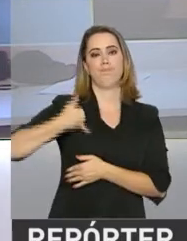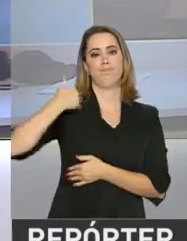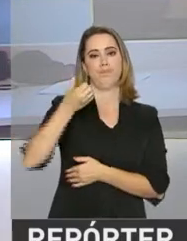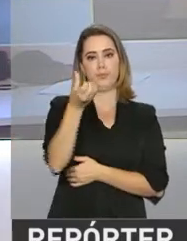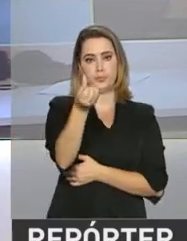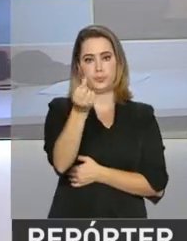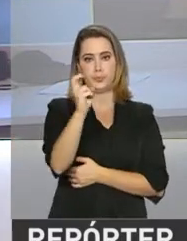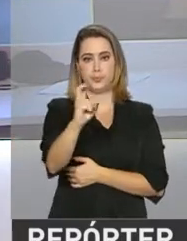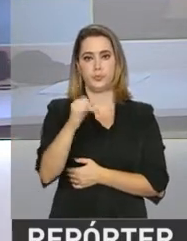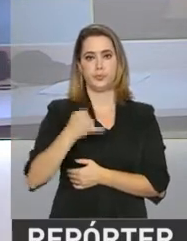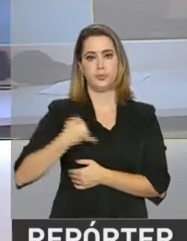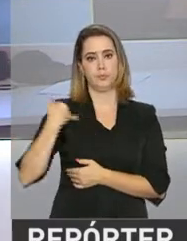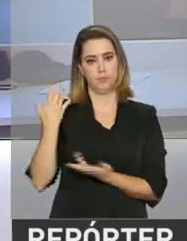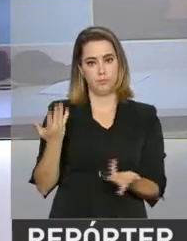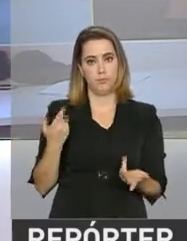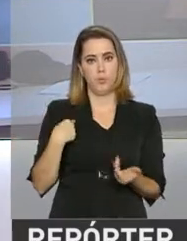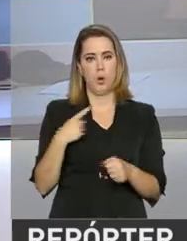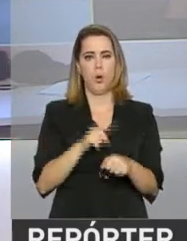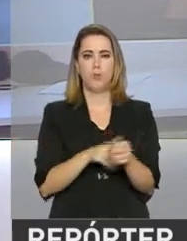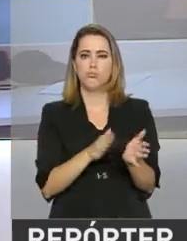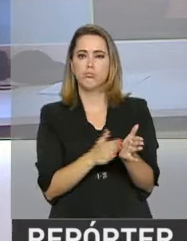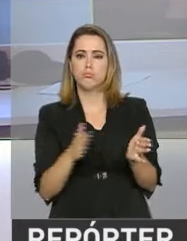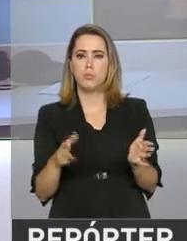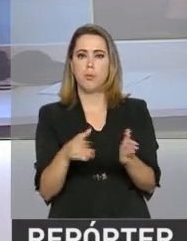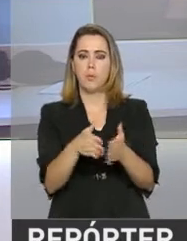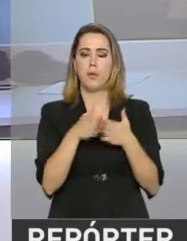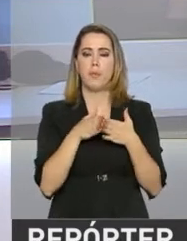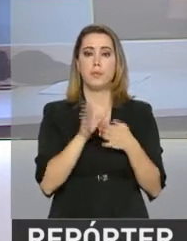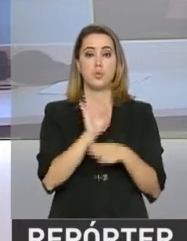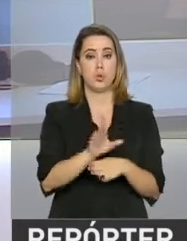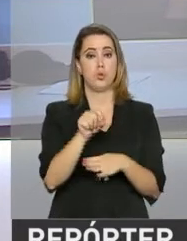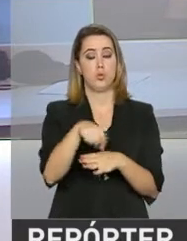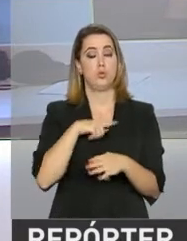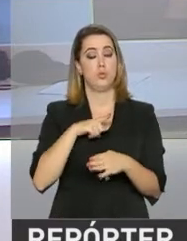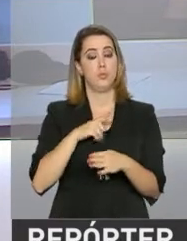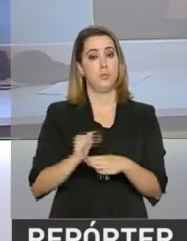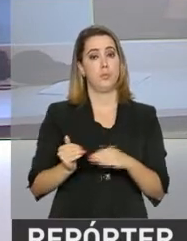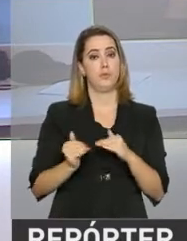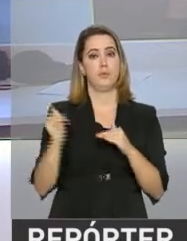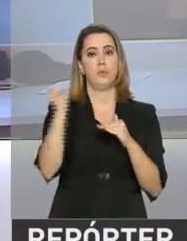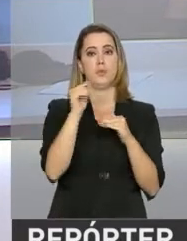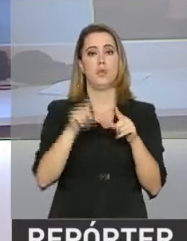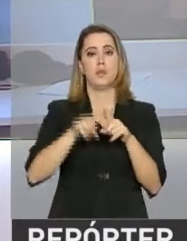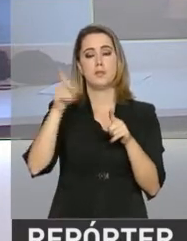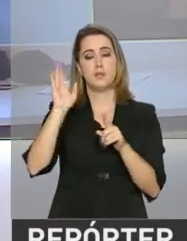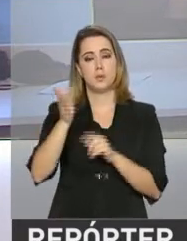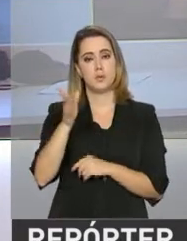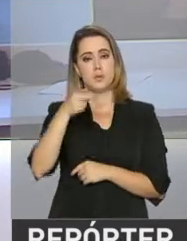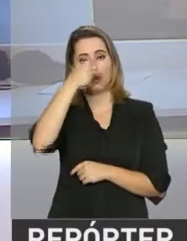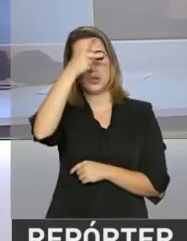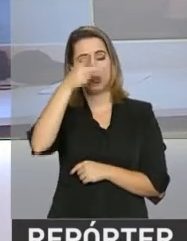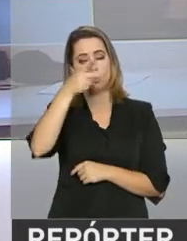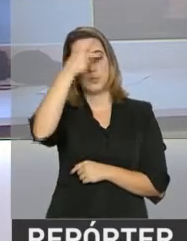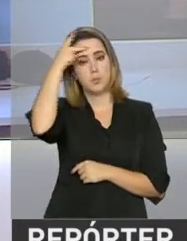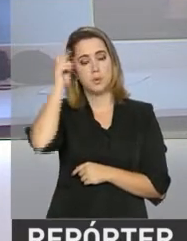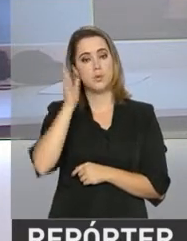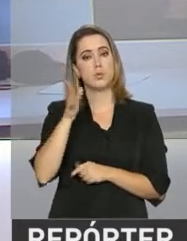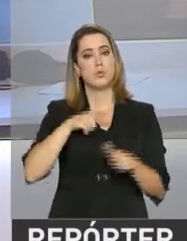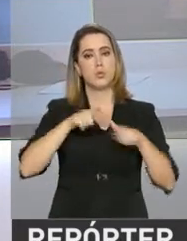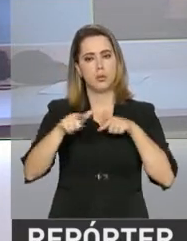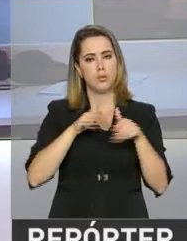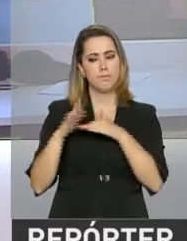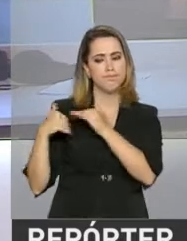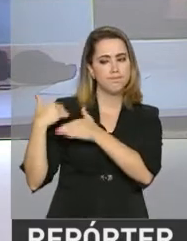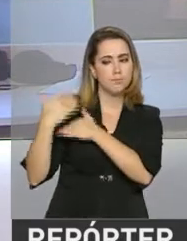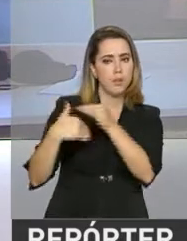anos. O tempo de contribuição para pedir o benefício também vai aumentar. Mas quem já está há um bom tempo no mercado de trabalho